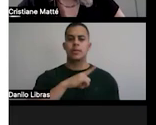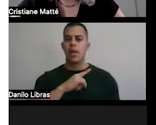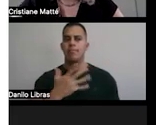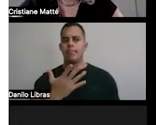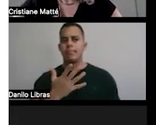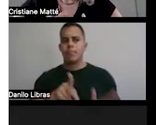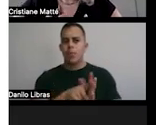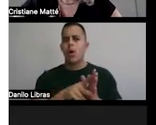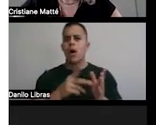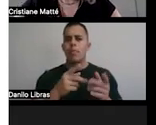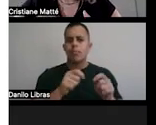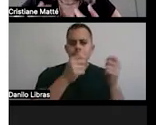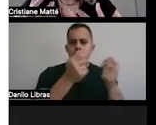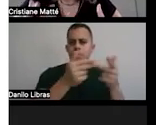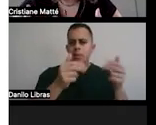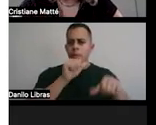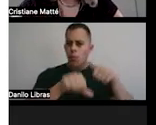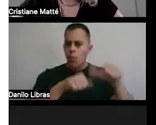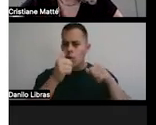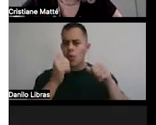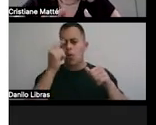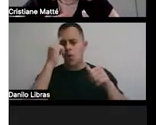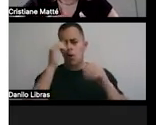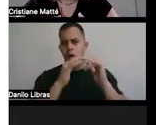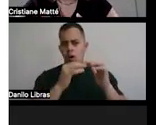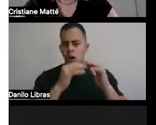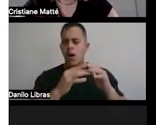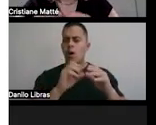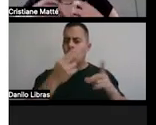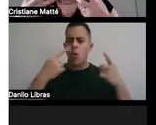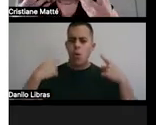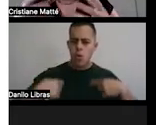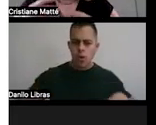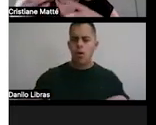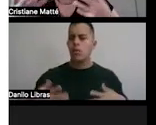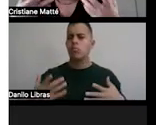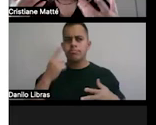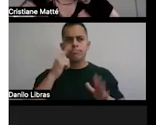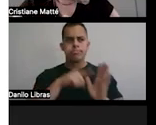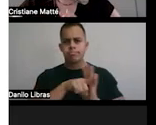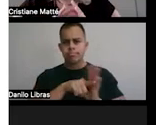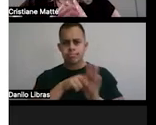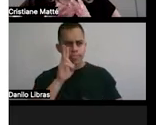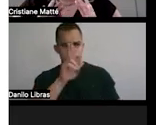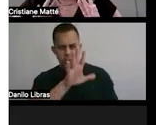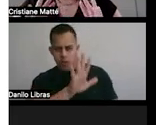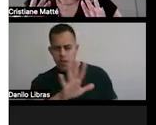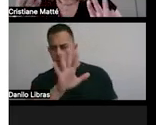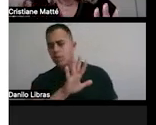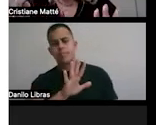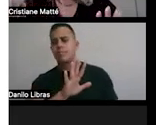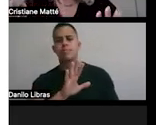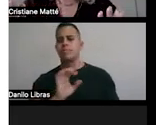nos filhotes, algum tipo de alteração morfológica neles, algum tipo de alteração mais, assim, visual.